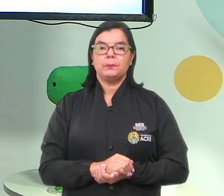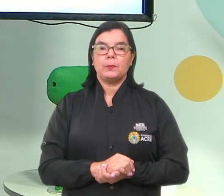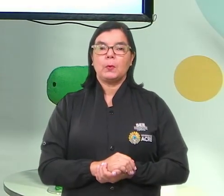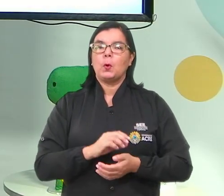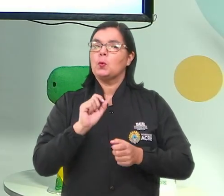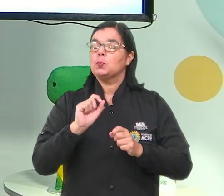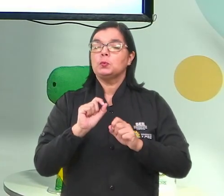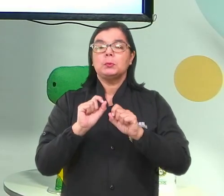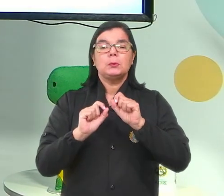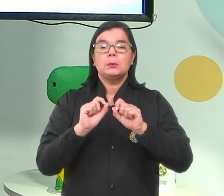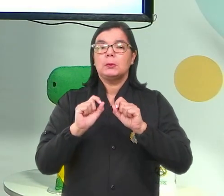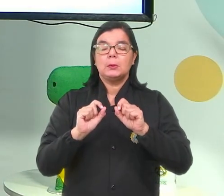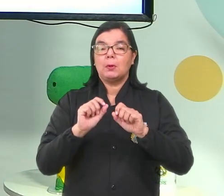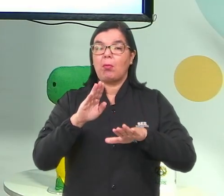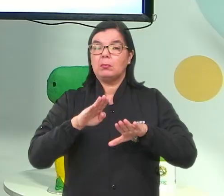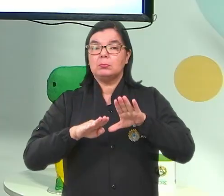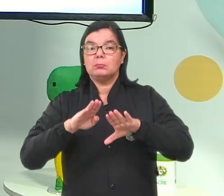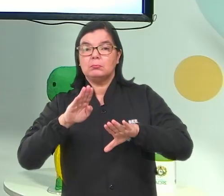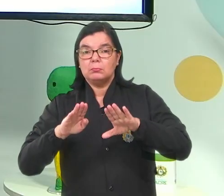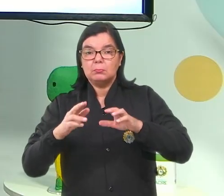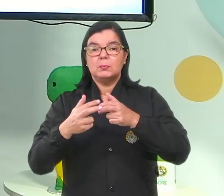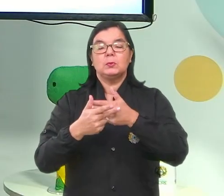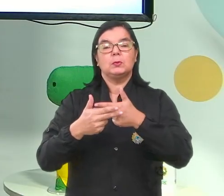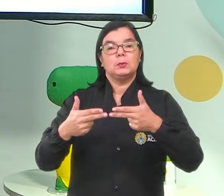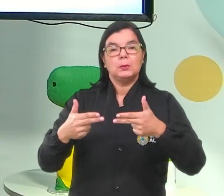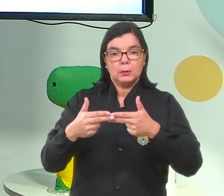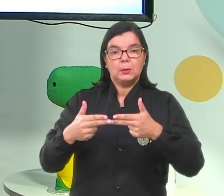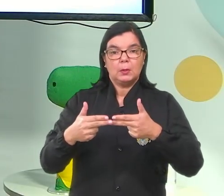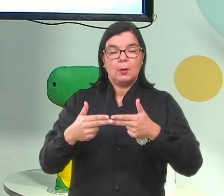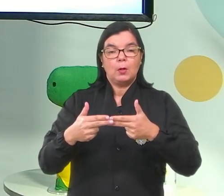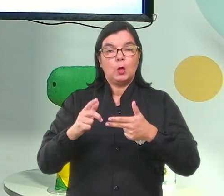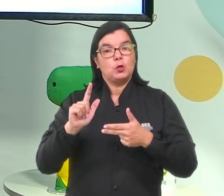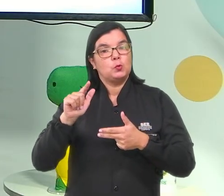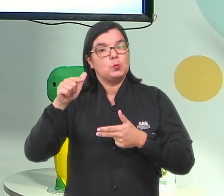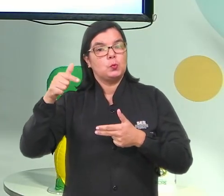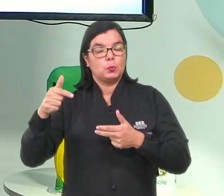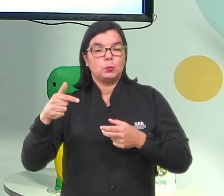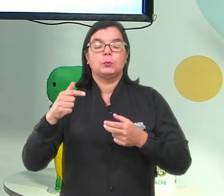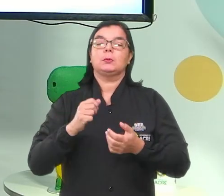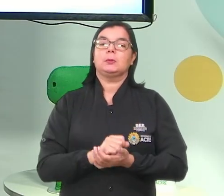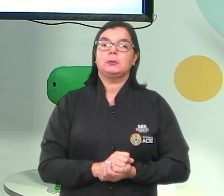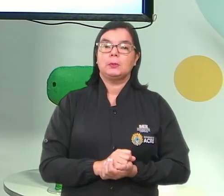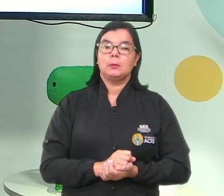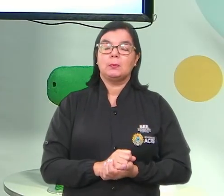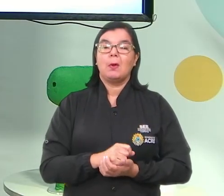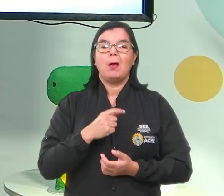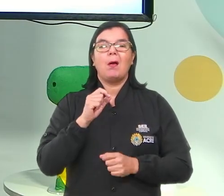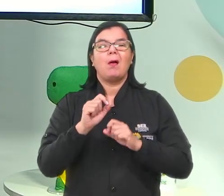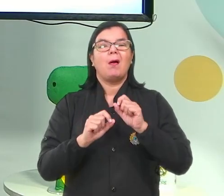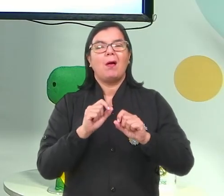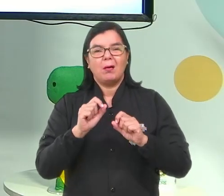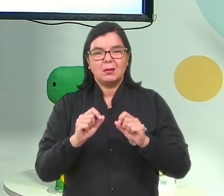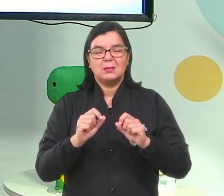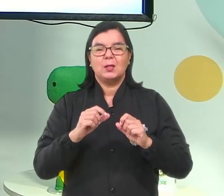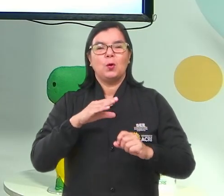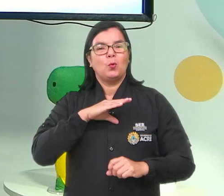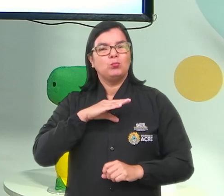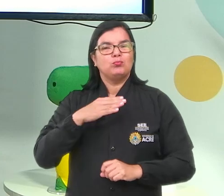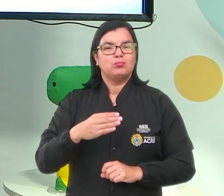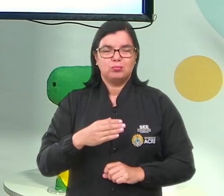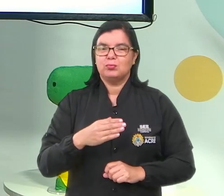que acaba, independente da situação, dentre outras coisas, correspondendo a